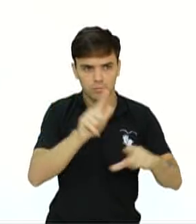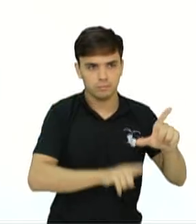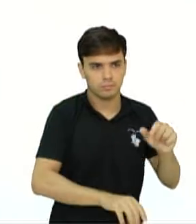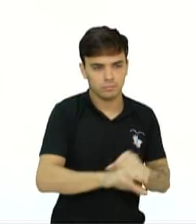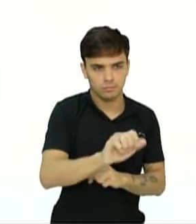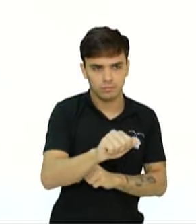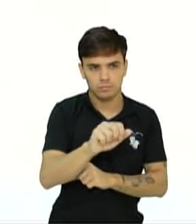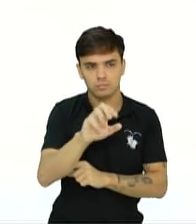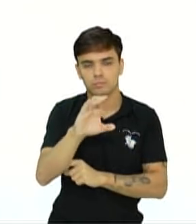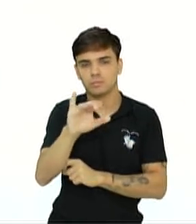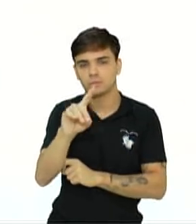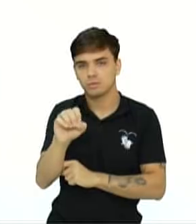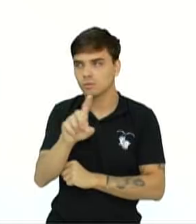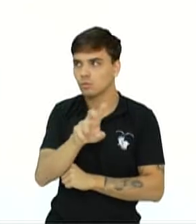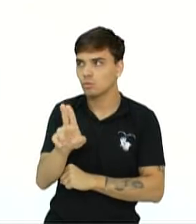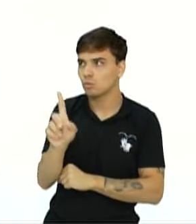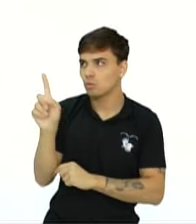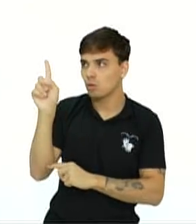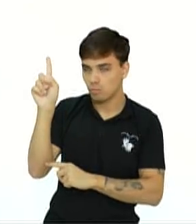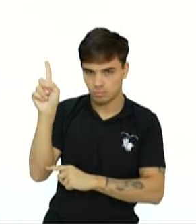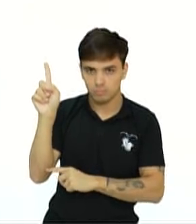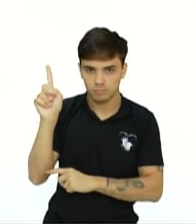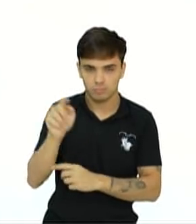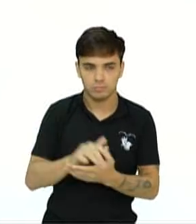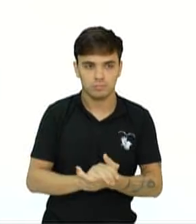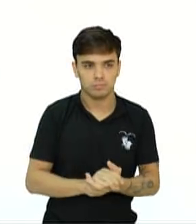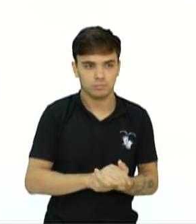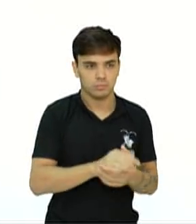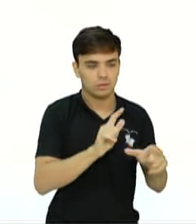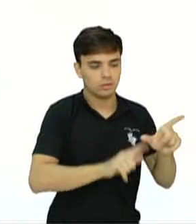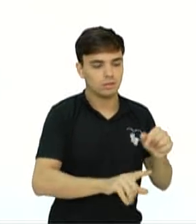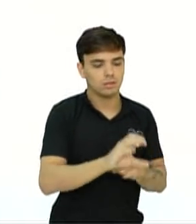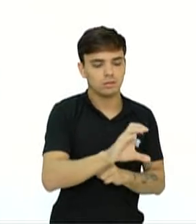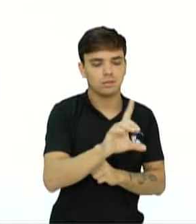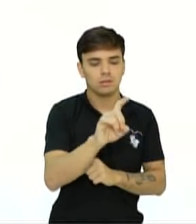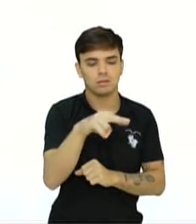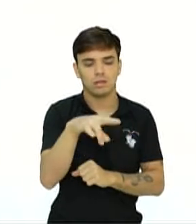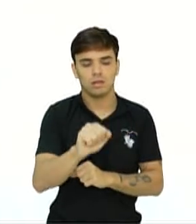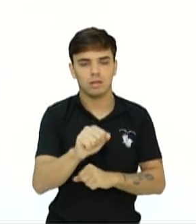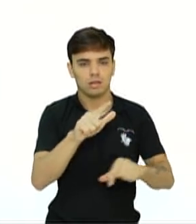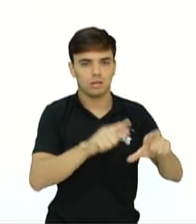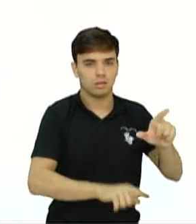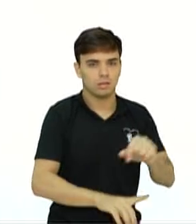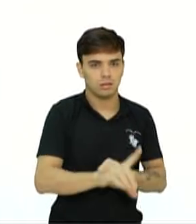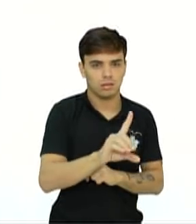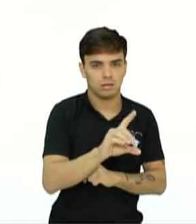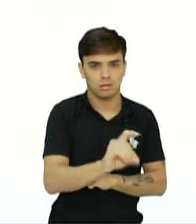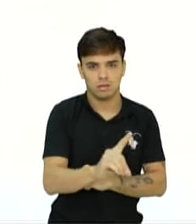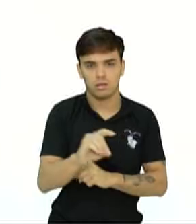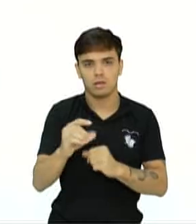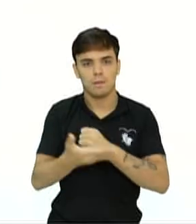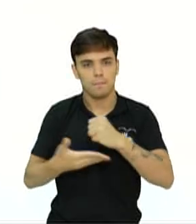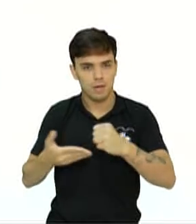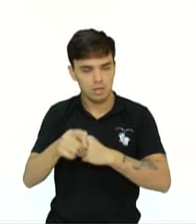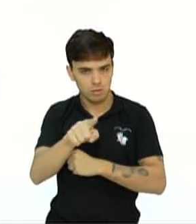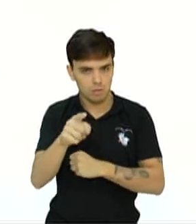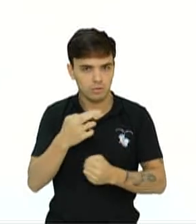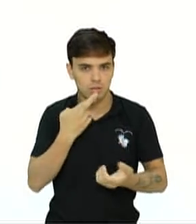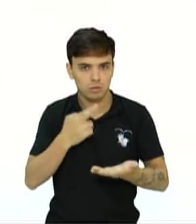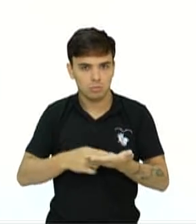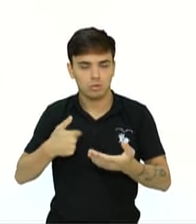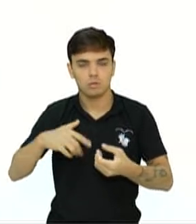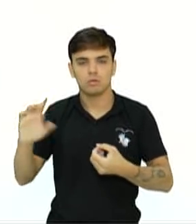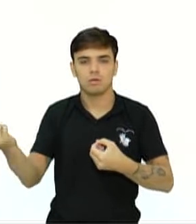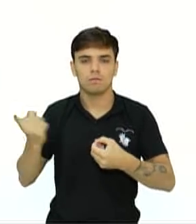o ácido desoxirribonucleico. C é o DNA. Ou D são as bases nitrogenadas. Agora é com vocês, eu já